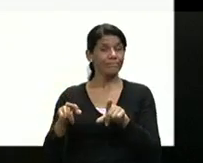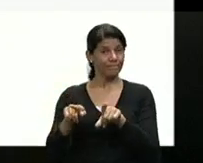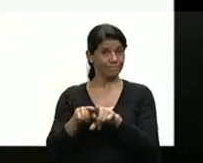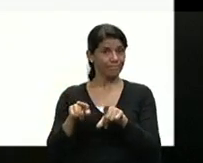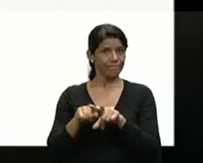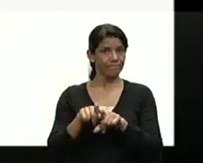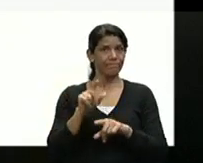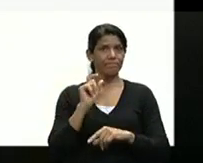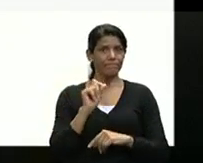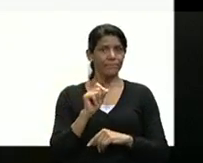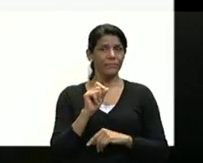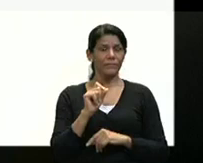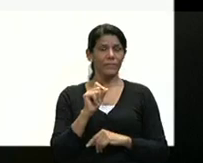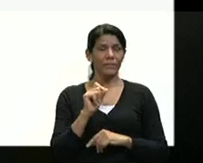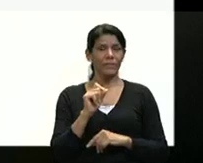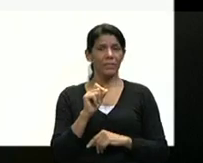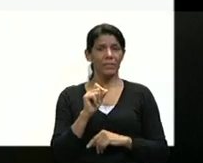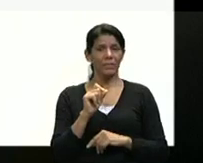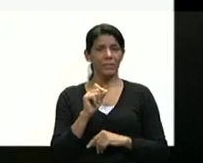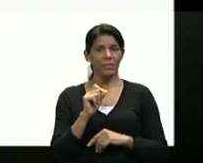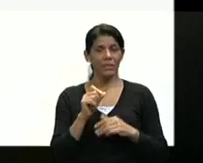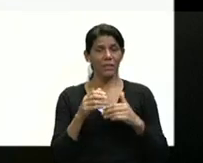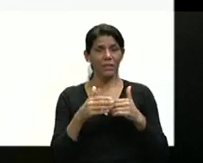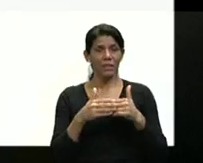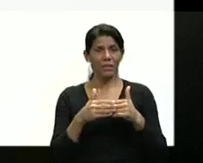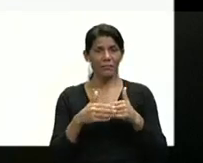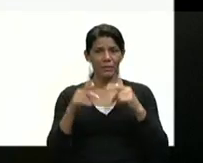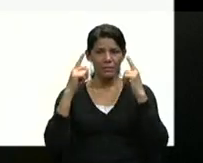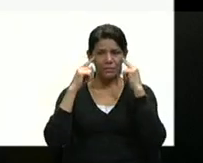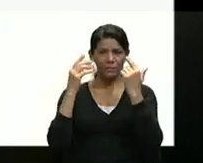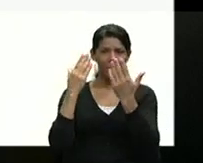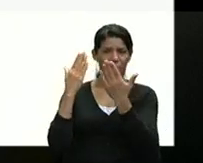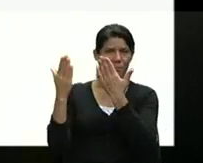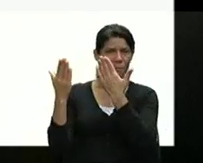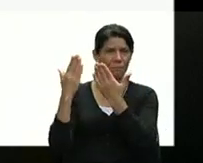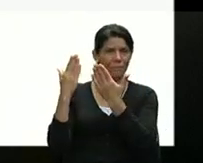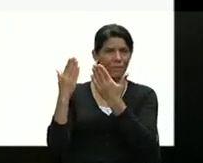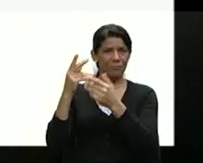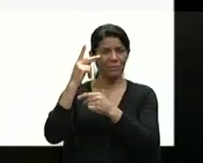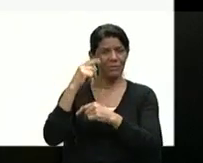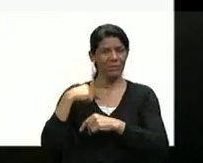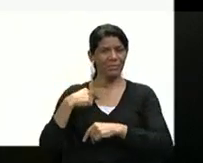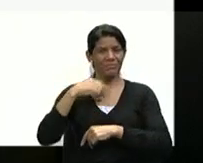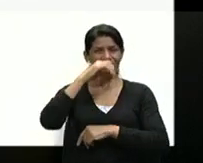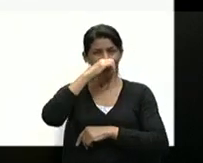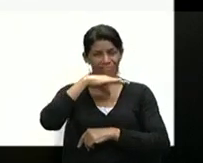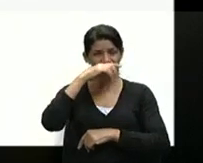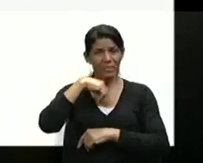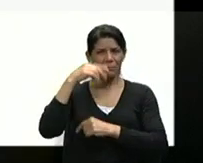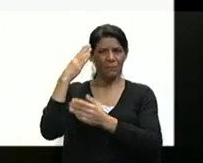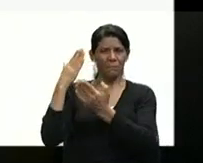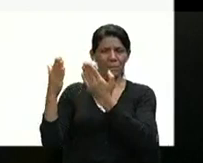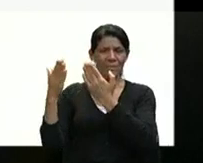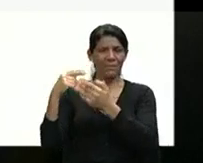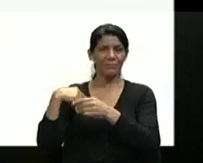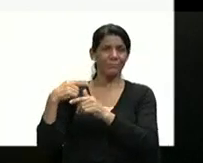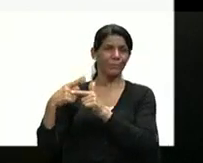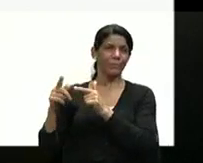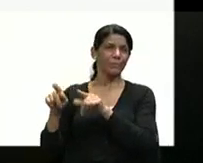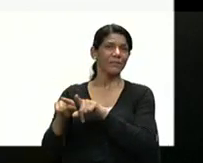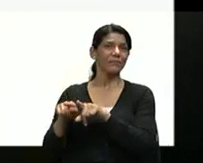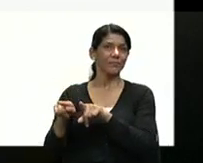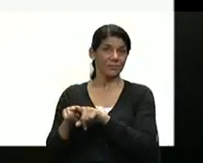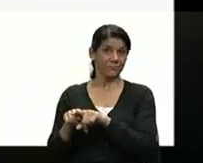Consequentemente, a parte mental do sujeito que sofre violência, ela fica abalada.